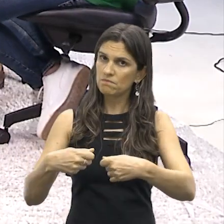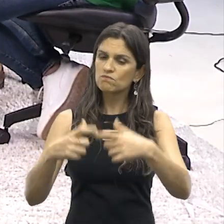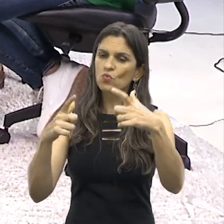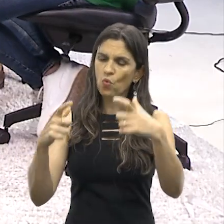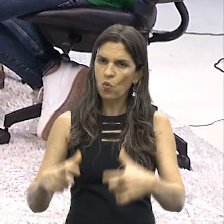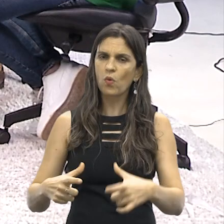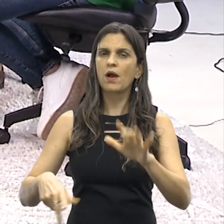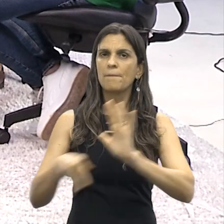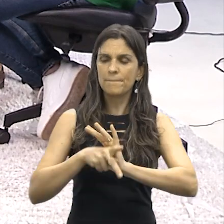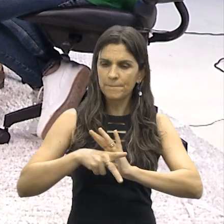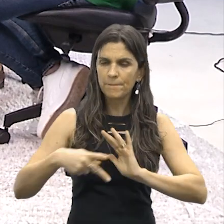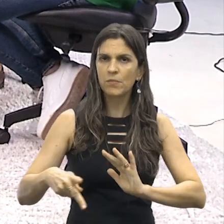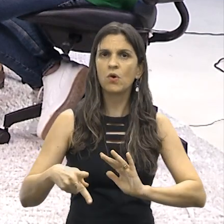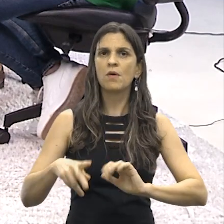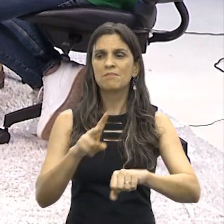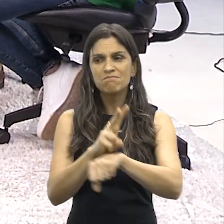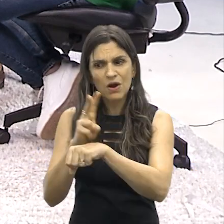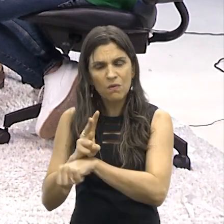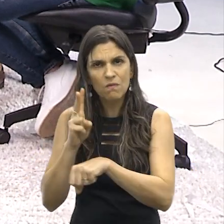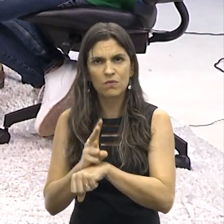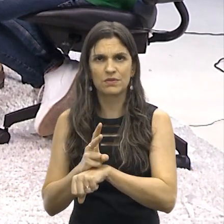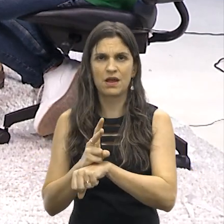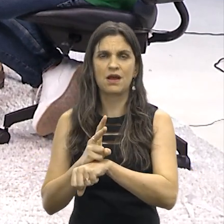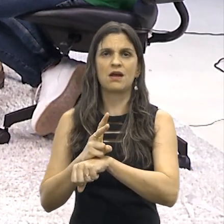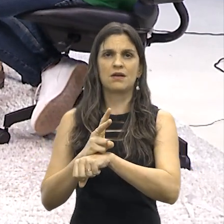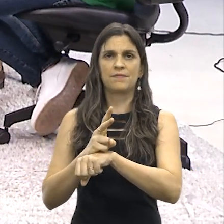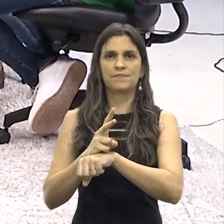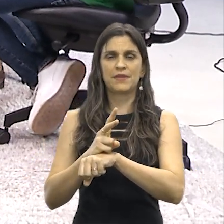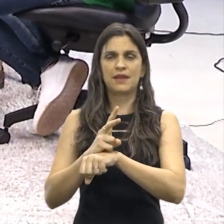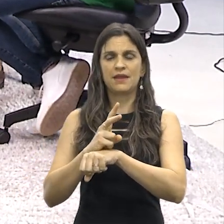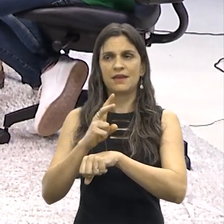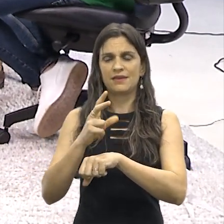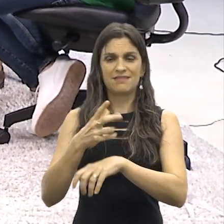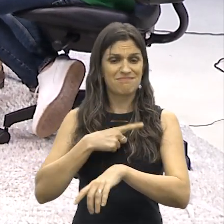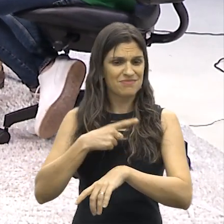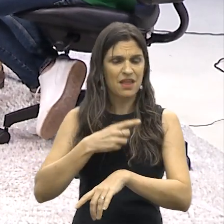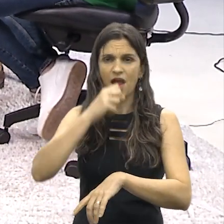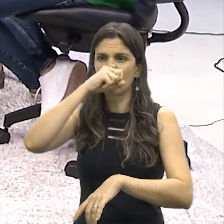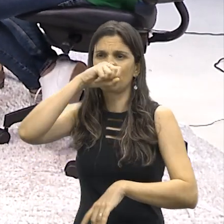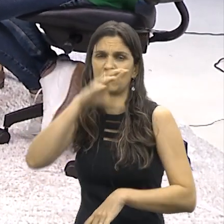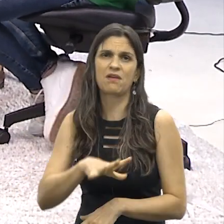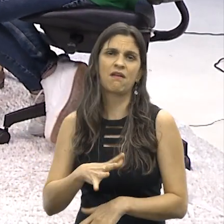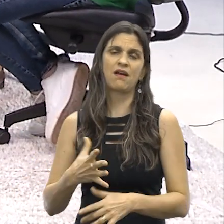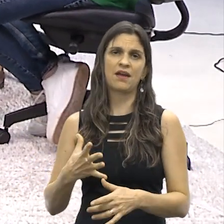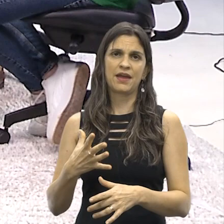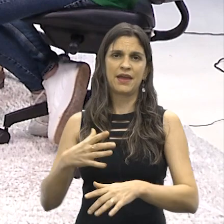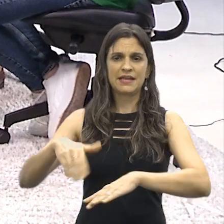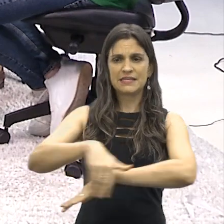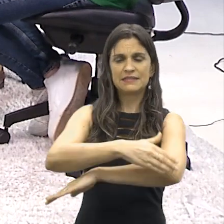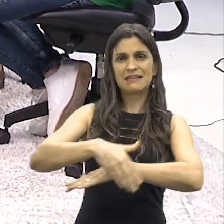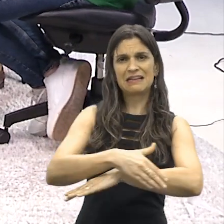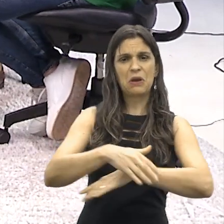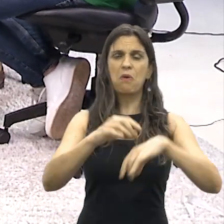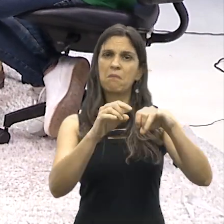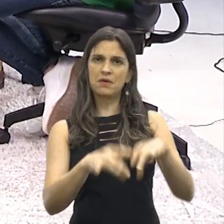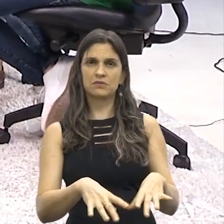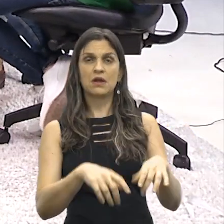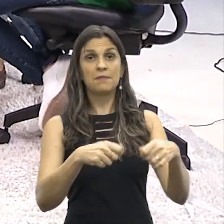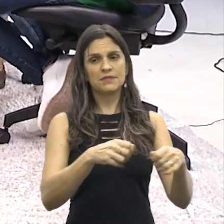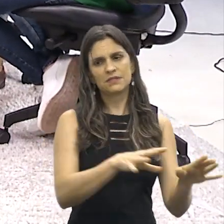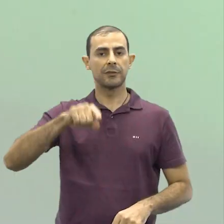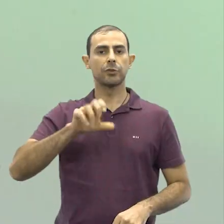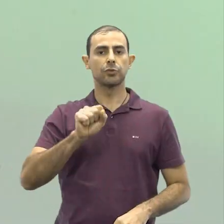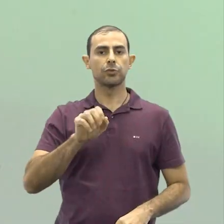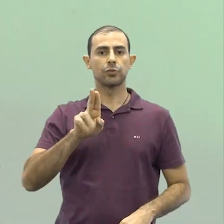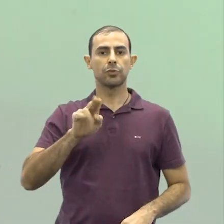de um local para acolher esse animal vítima de maus tratos, animal que está em sofrimento e que precisa de uma atenção especial do